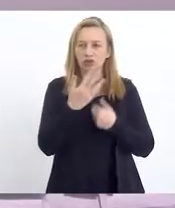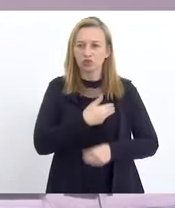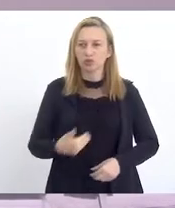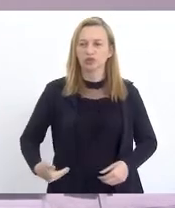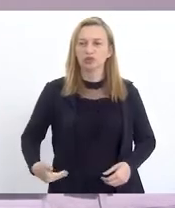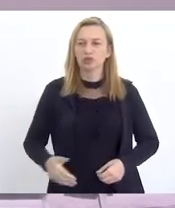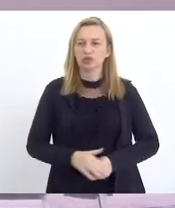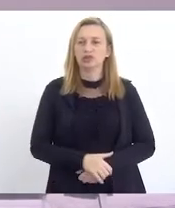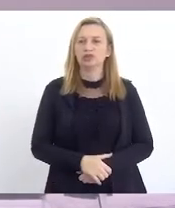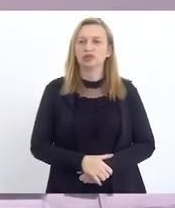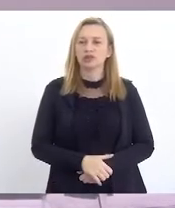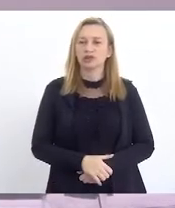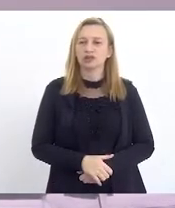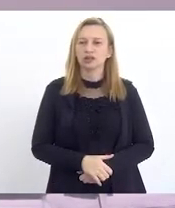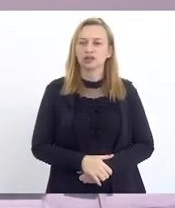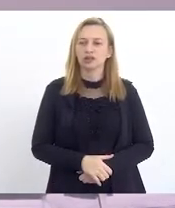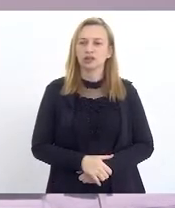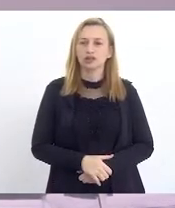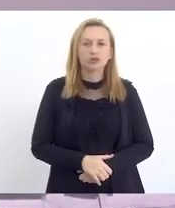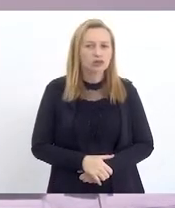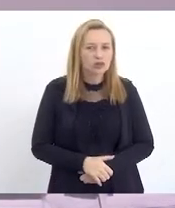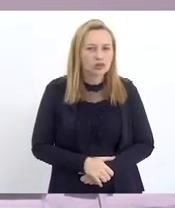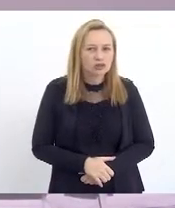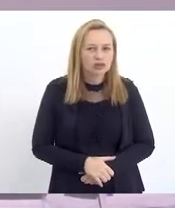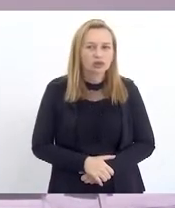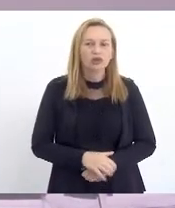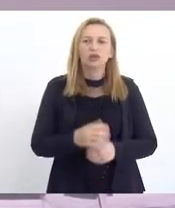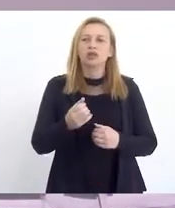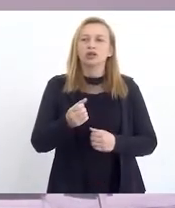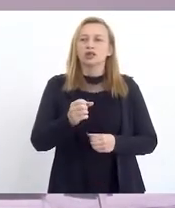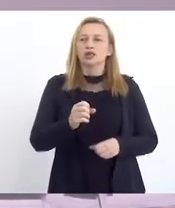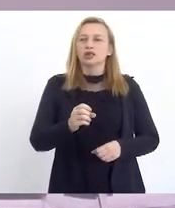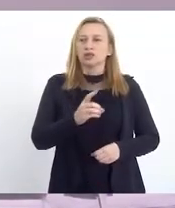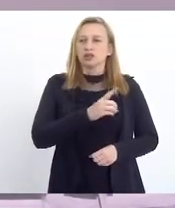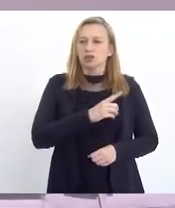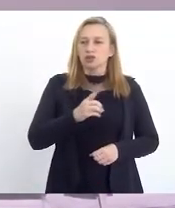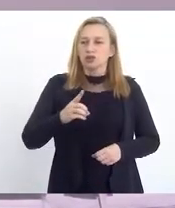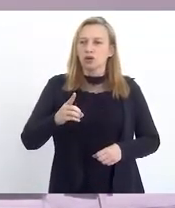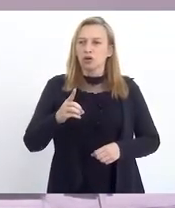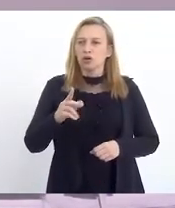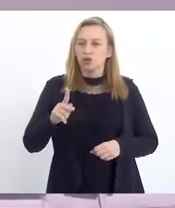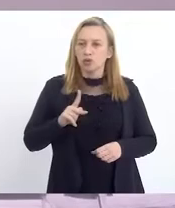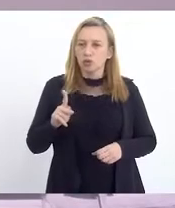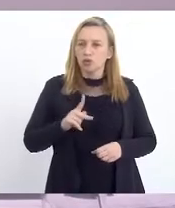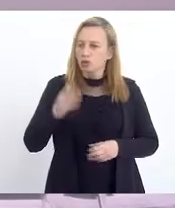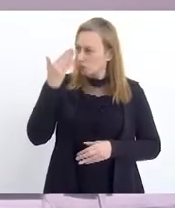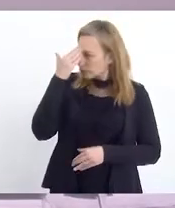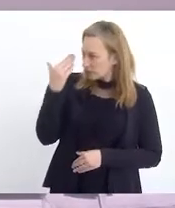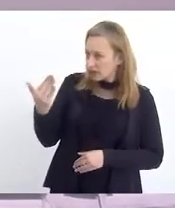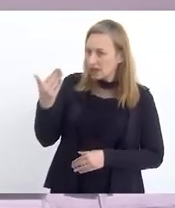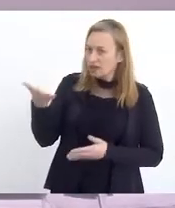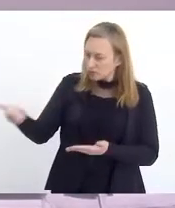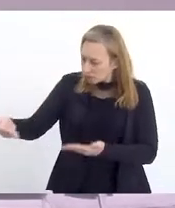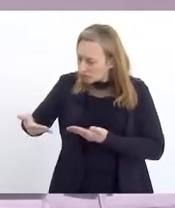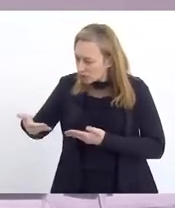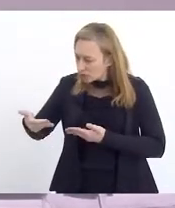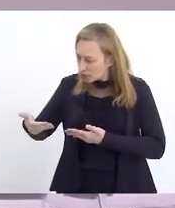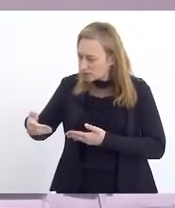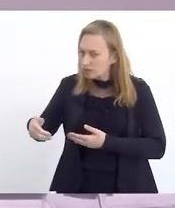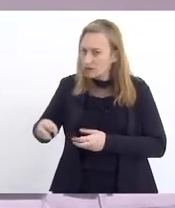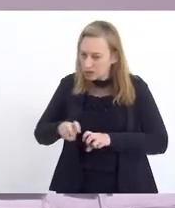públicas. Doutor Eduardo Scholl, defensor público, coordenador, muito obrigado. Por gentileza, vem aqui para